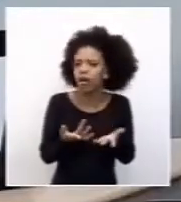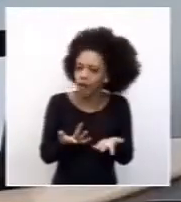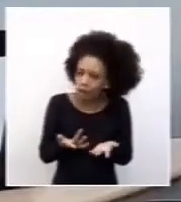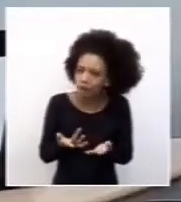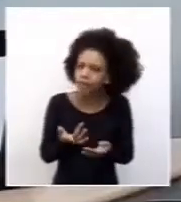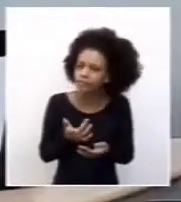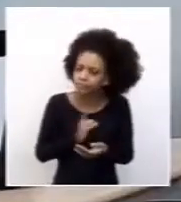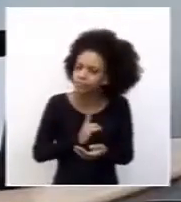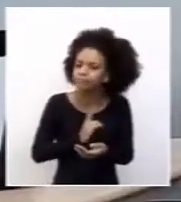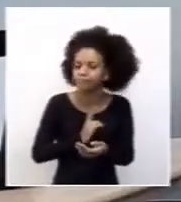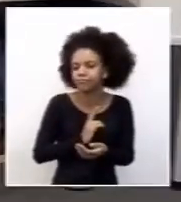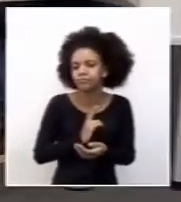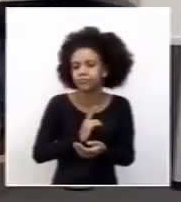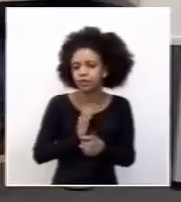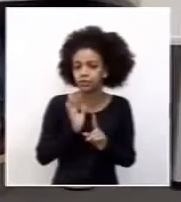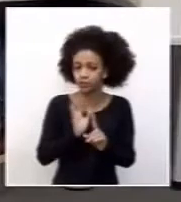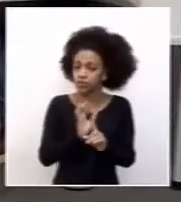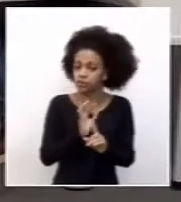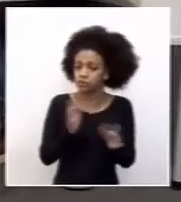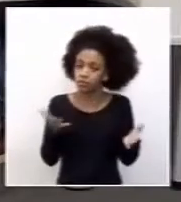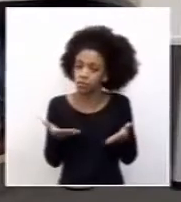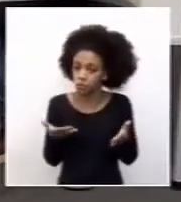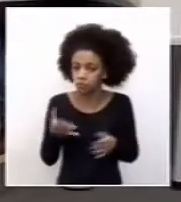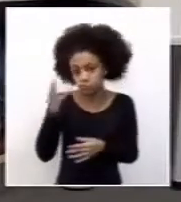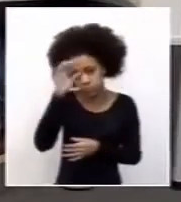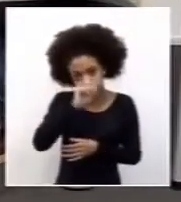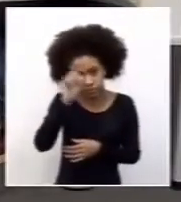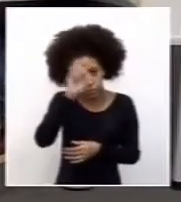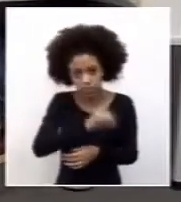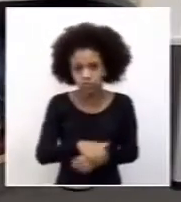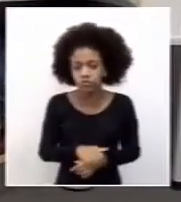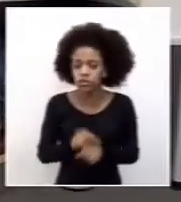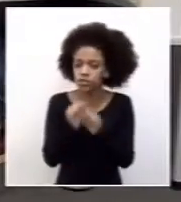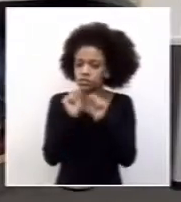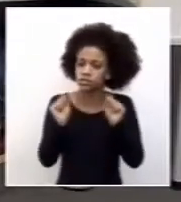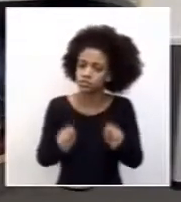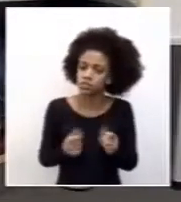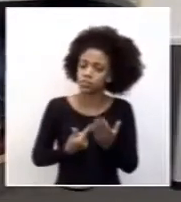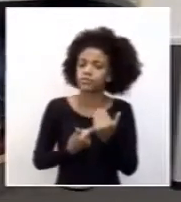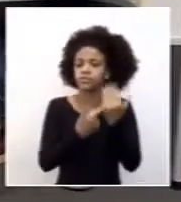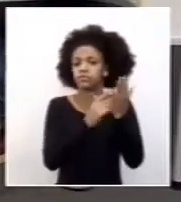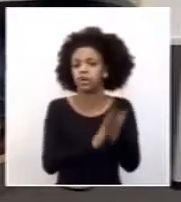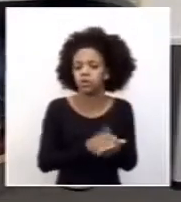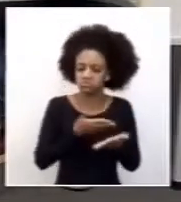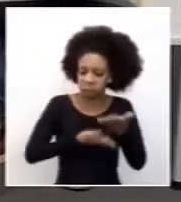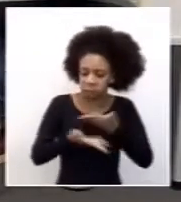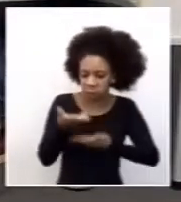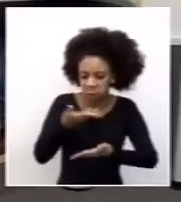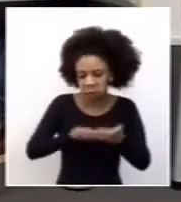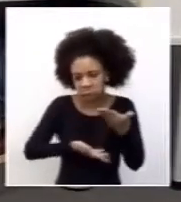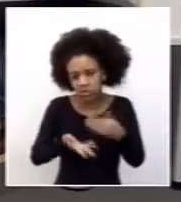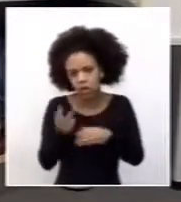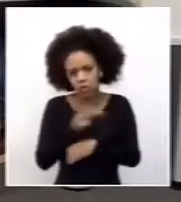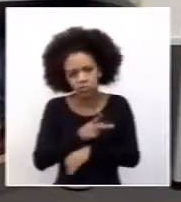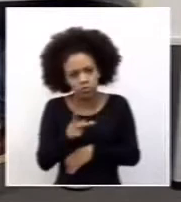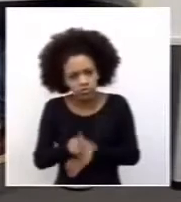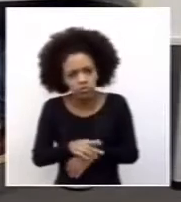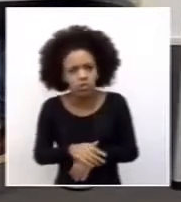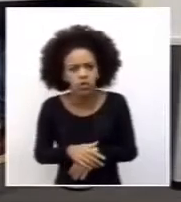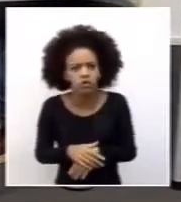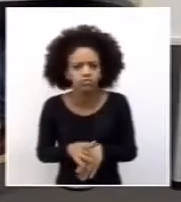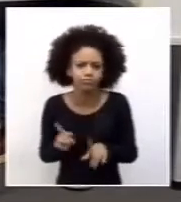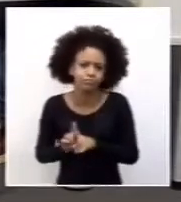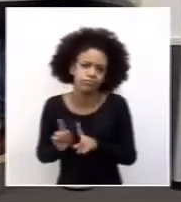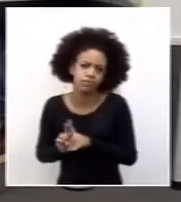esses ambientes, né, de aprendizagem, que essas plataformas, assim, que você tem essas interações com os professores, assim,